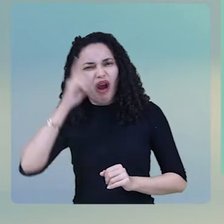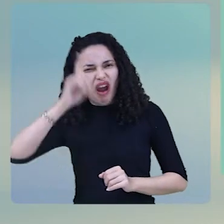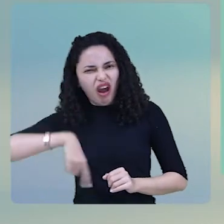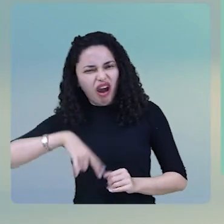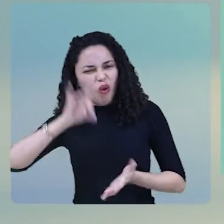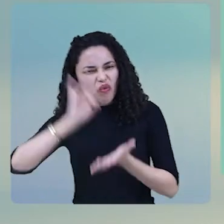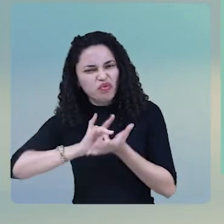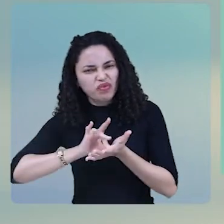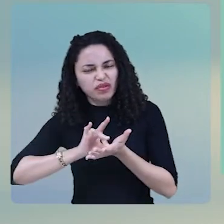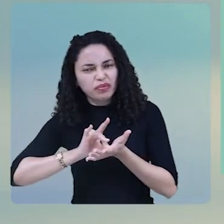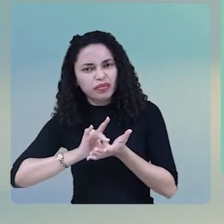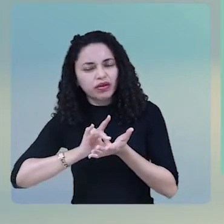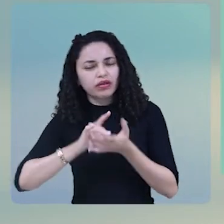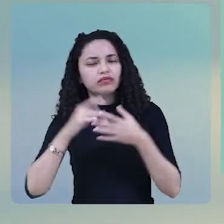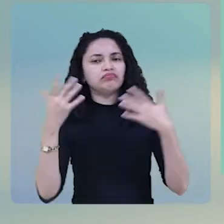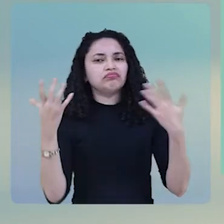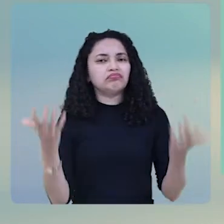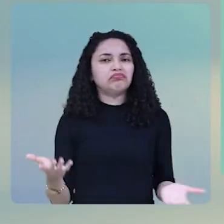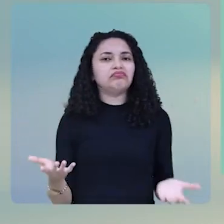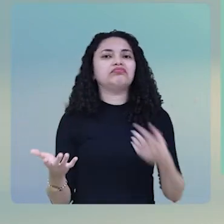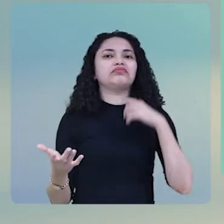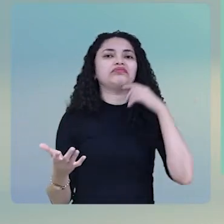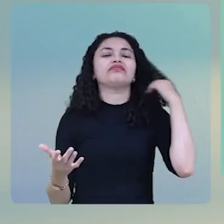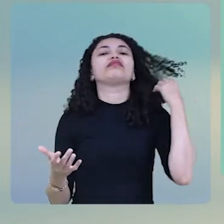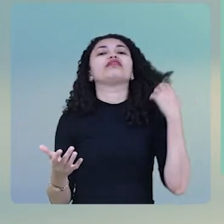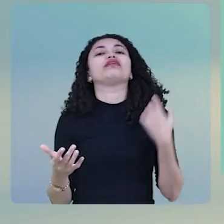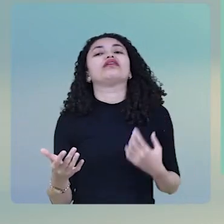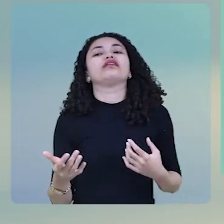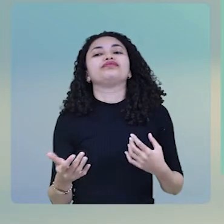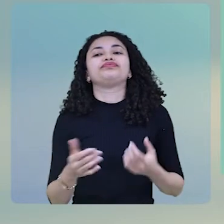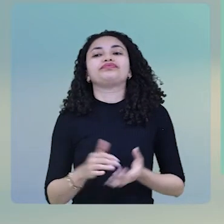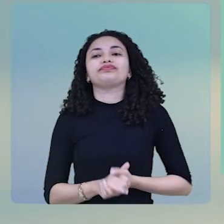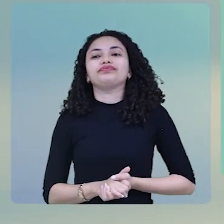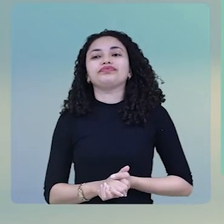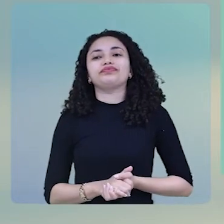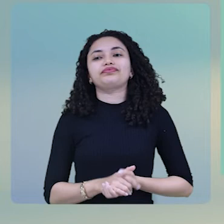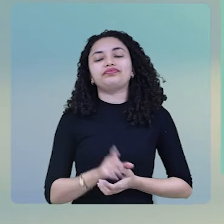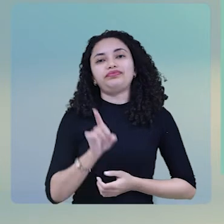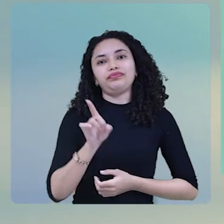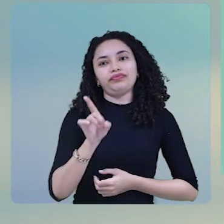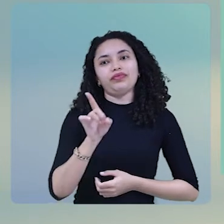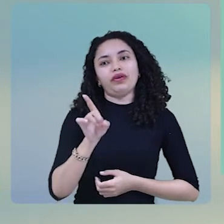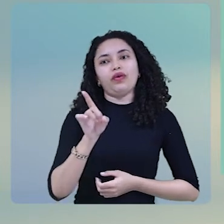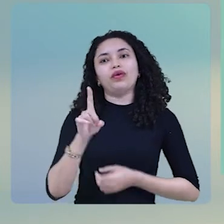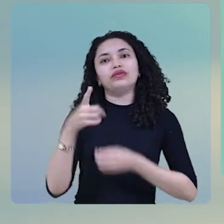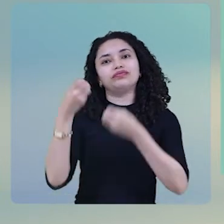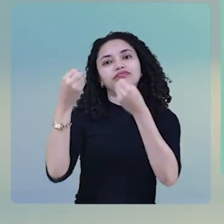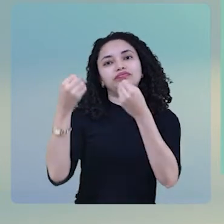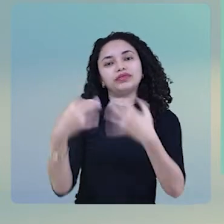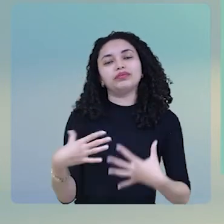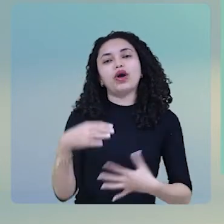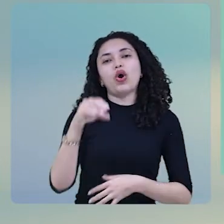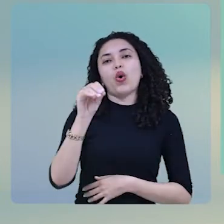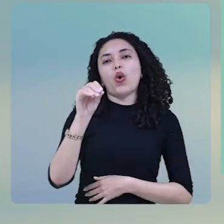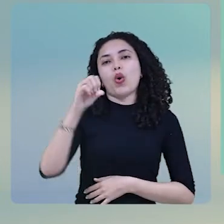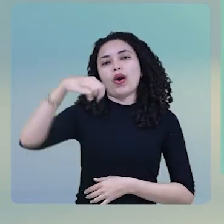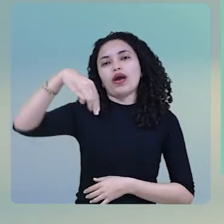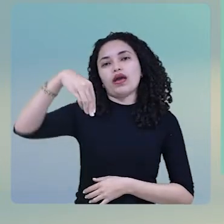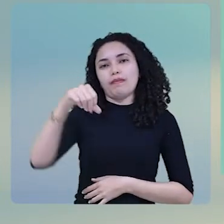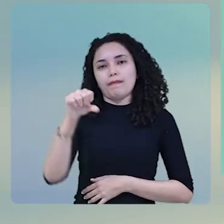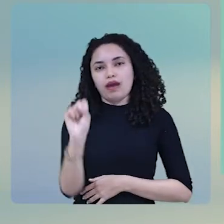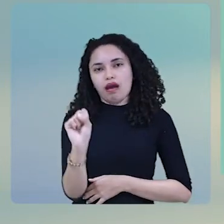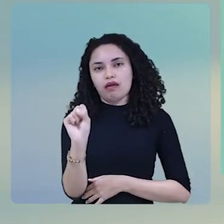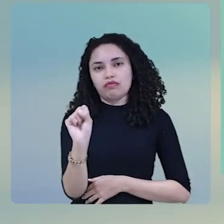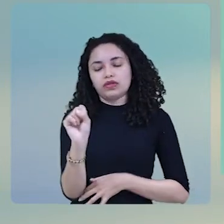maior do que a simples ausência de doença? Olha como a Organização Mundial da Saúde